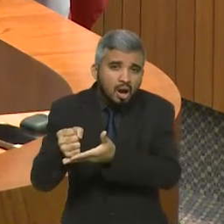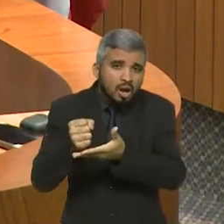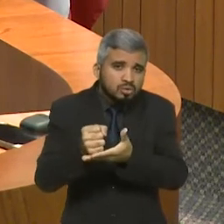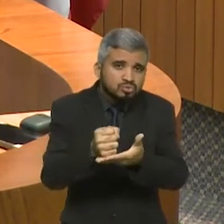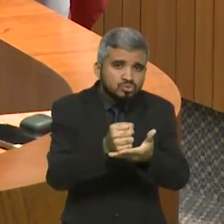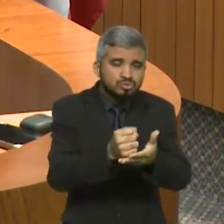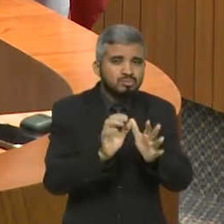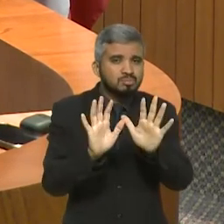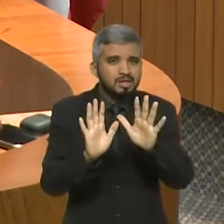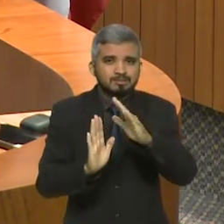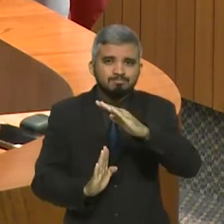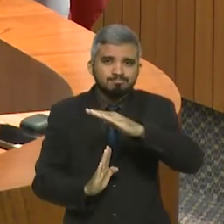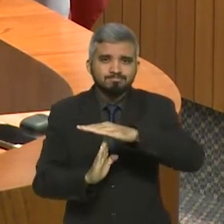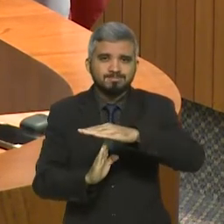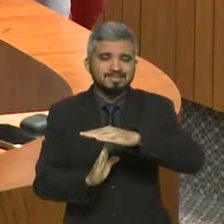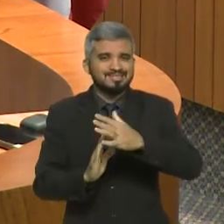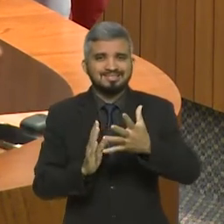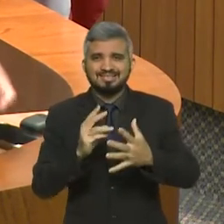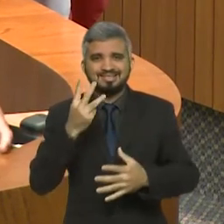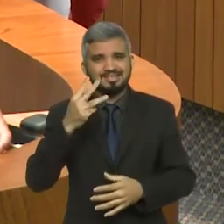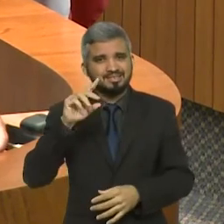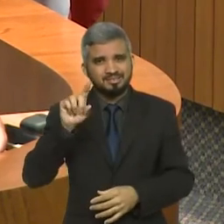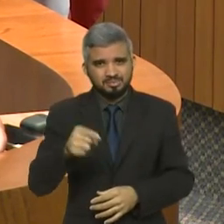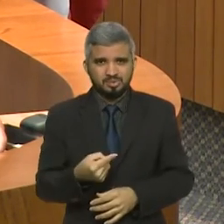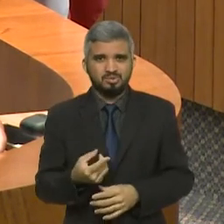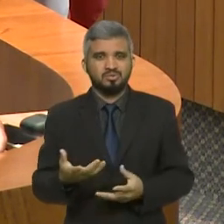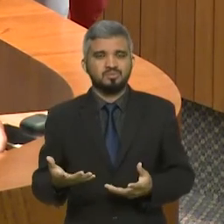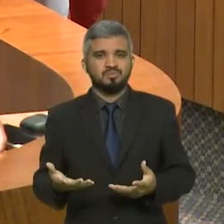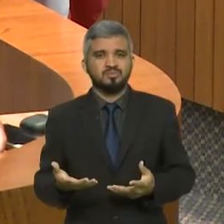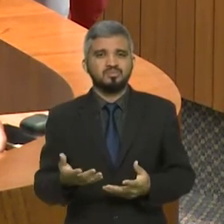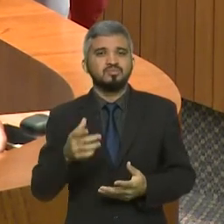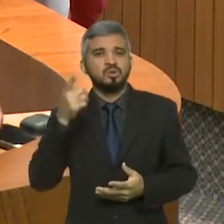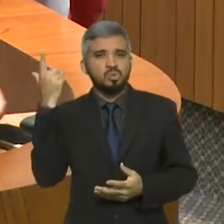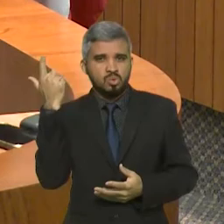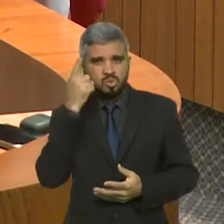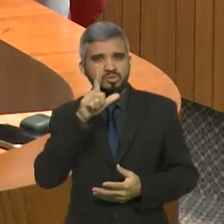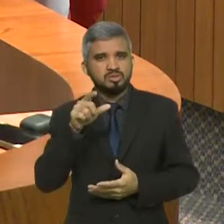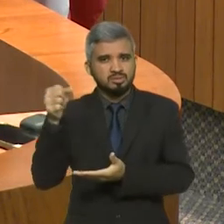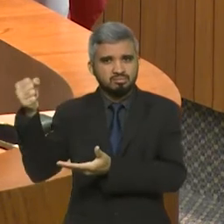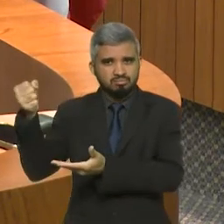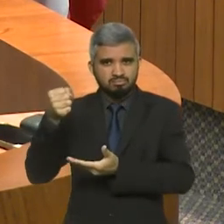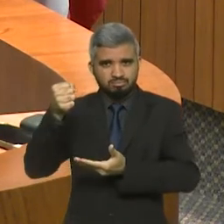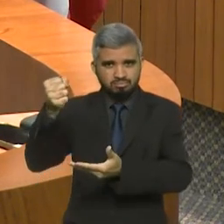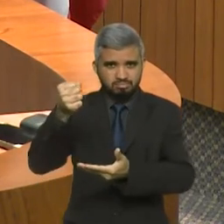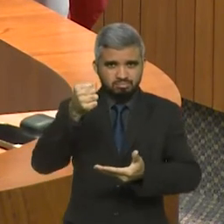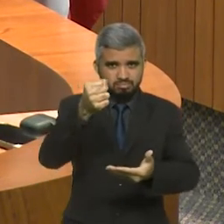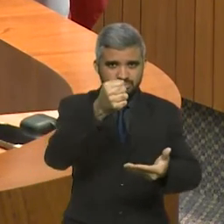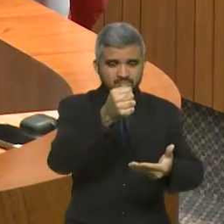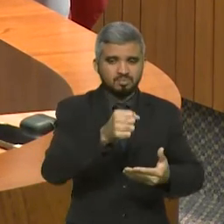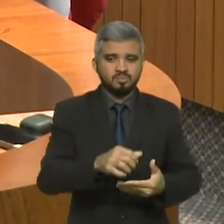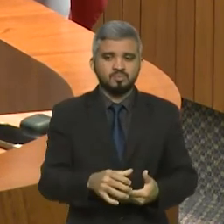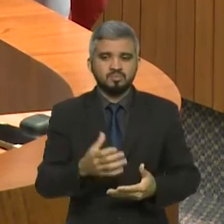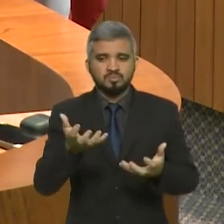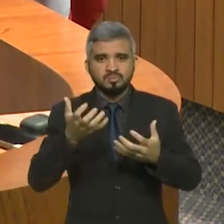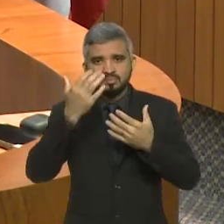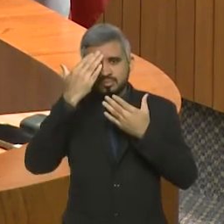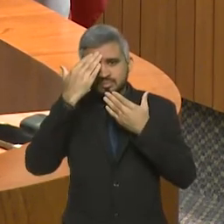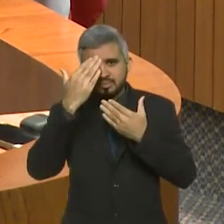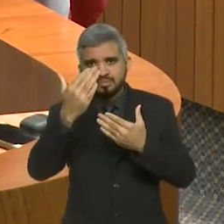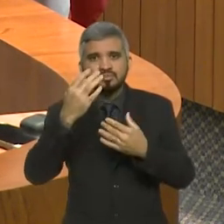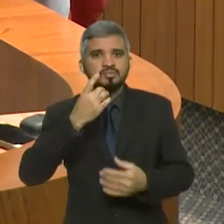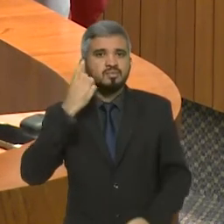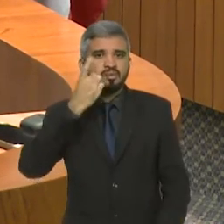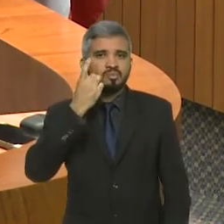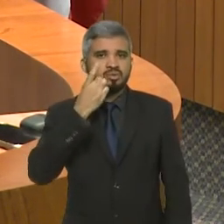estando fora da base do governo, nós conseguimos a cesta básica, onde eu quero também aqui agradecer o deputado